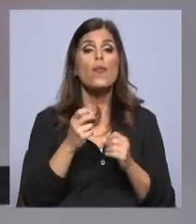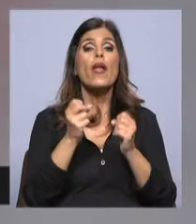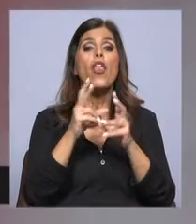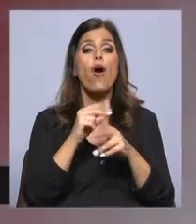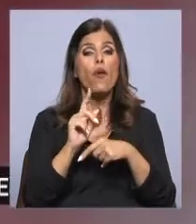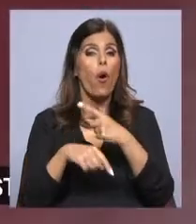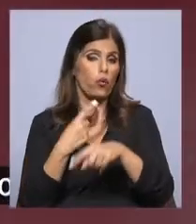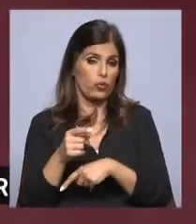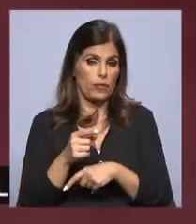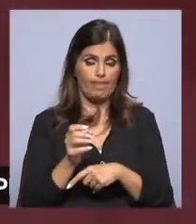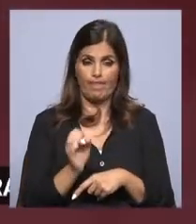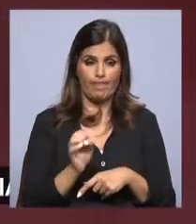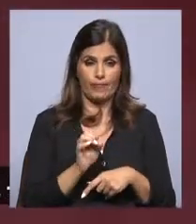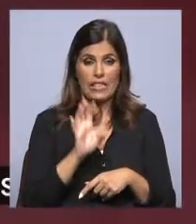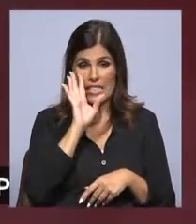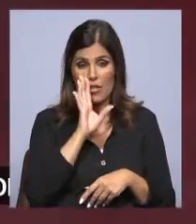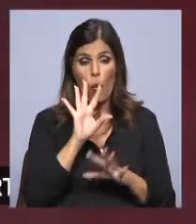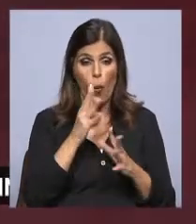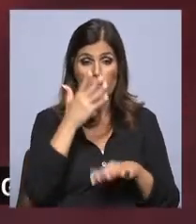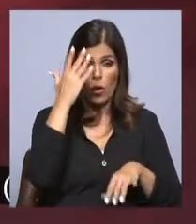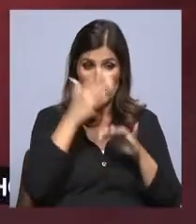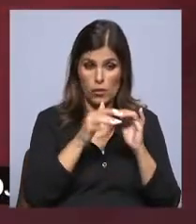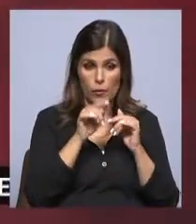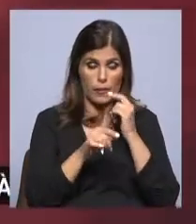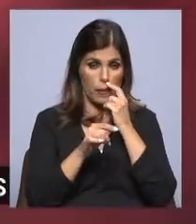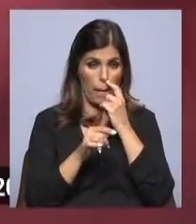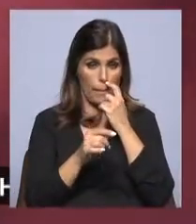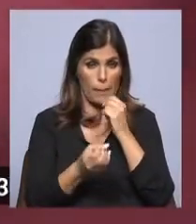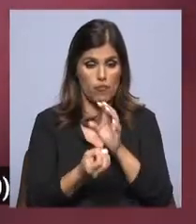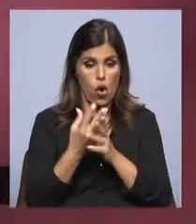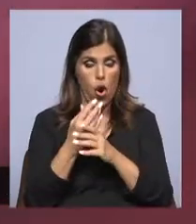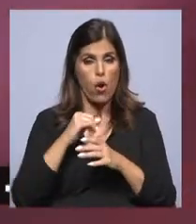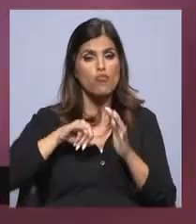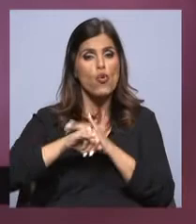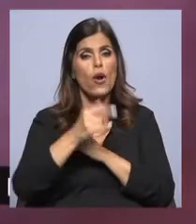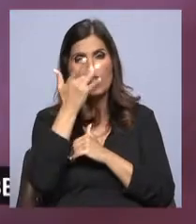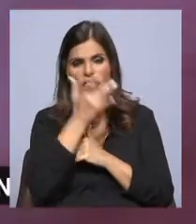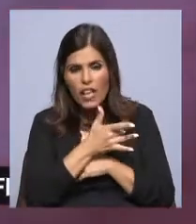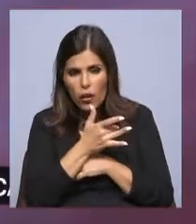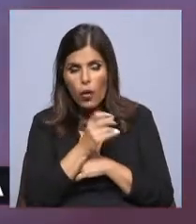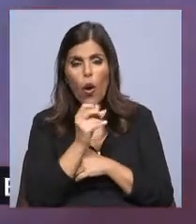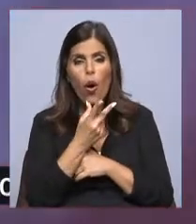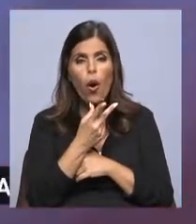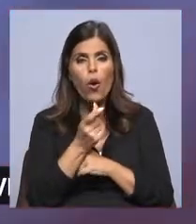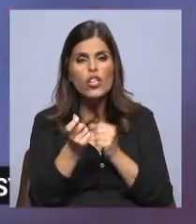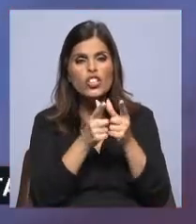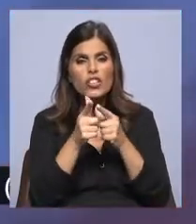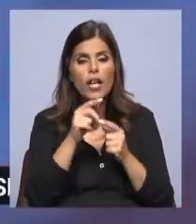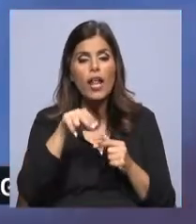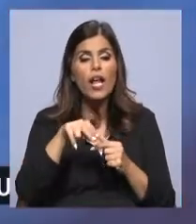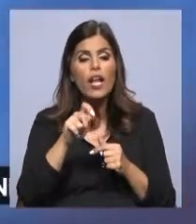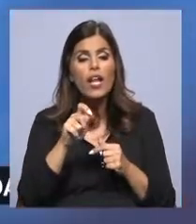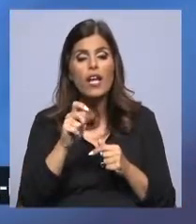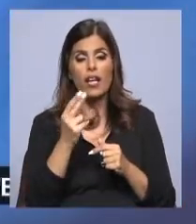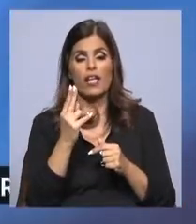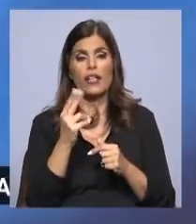outra. E quando isso aconteceu, deu origem a um buraco negro ou uma estrela de neutrões. Portanto, chegamos a uma configuração em que temos